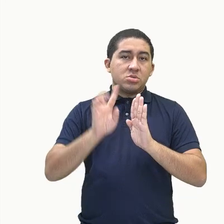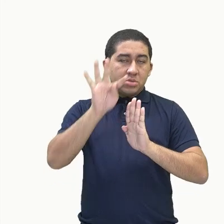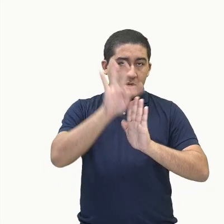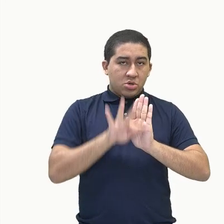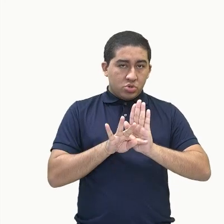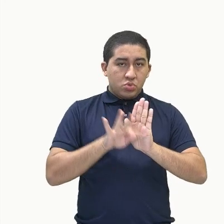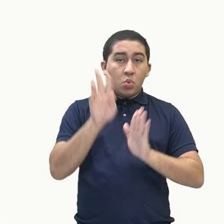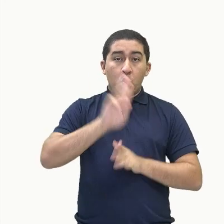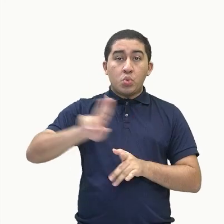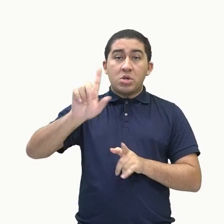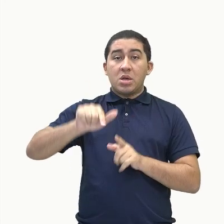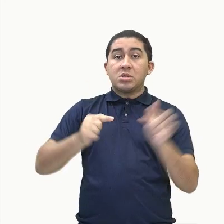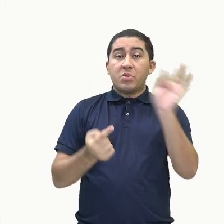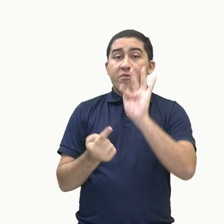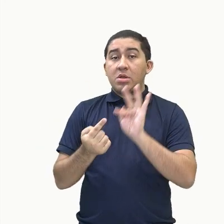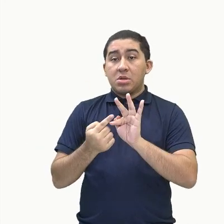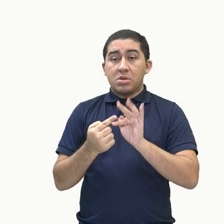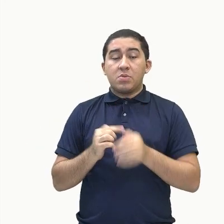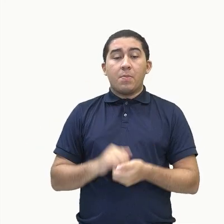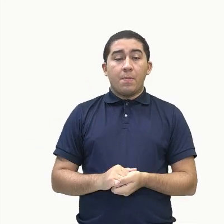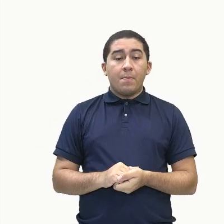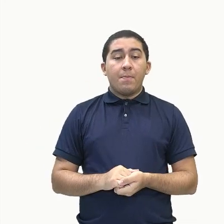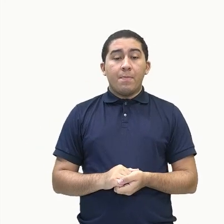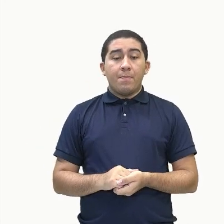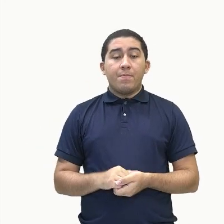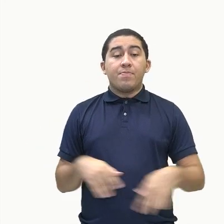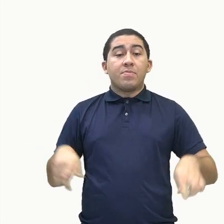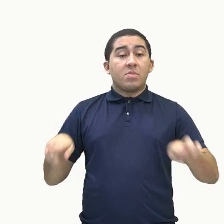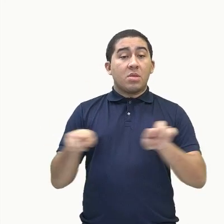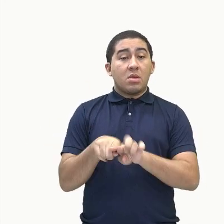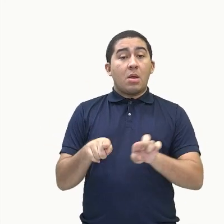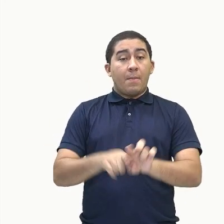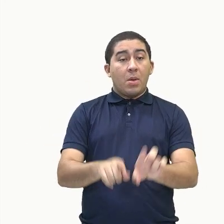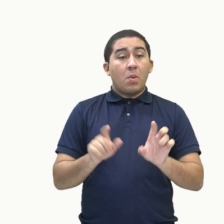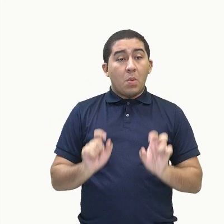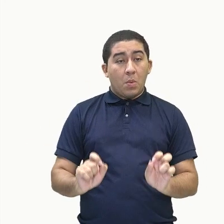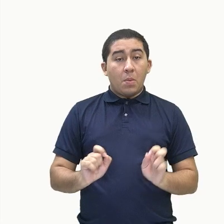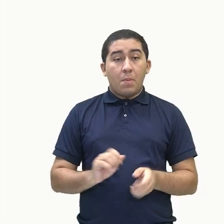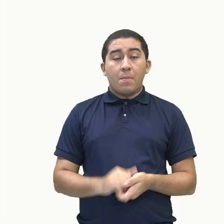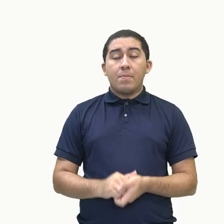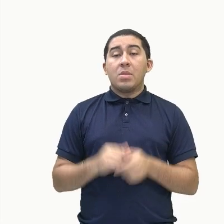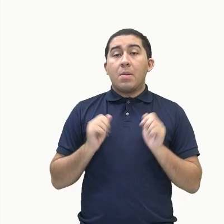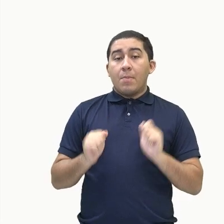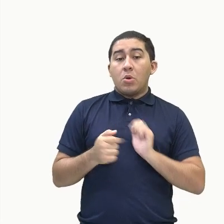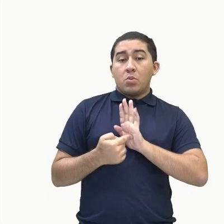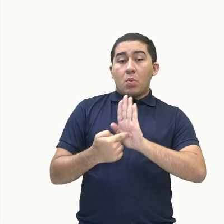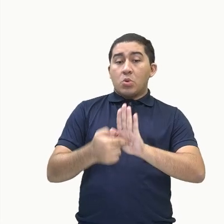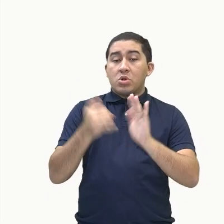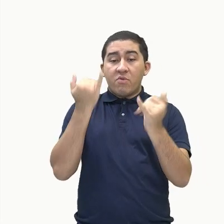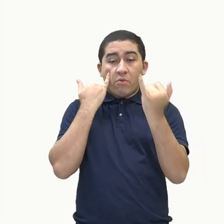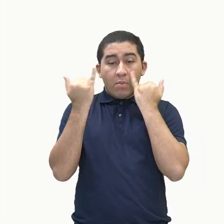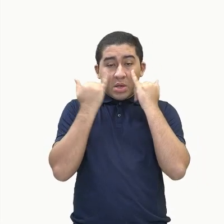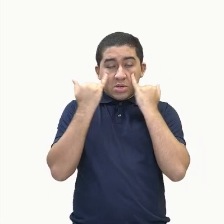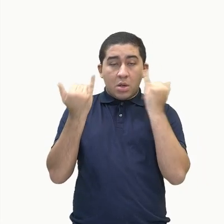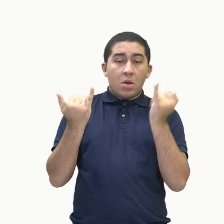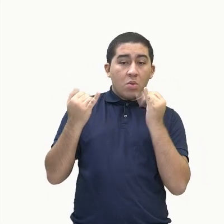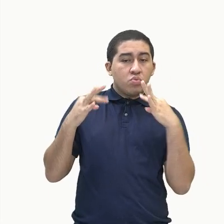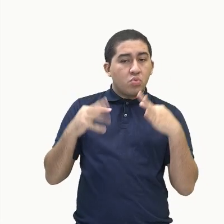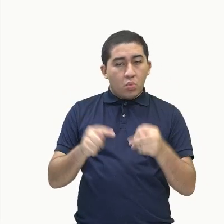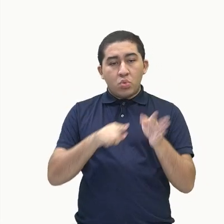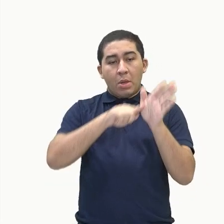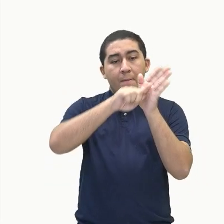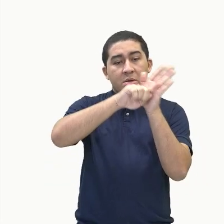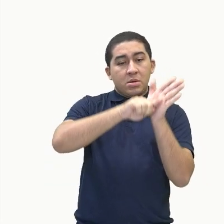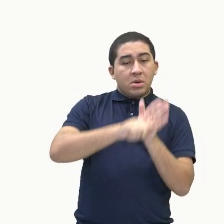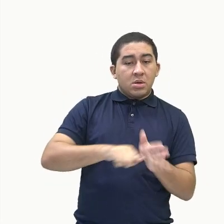utilizado com esta finalidade, né? Além disso, vai apresentar as informações, os dados,